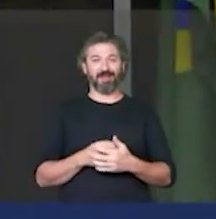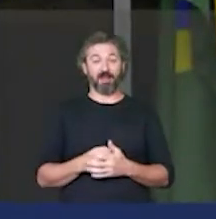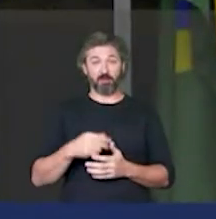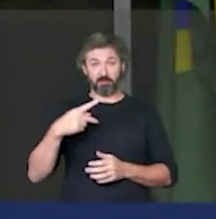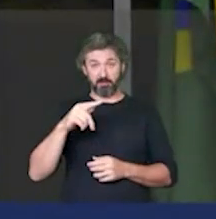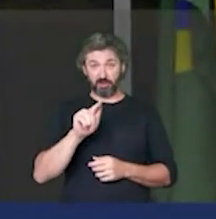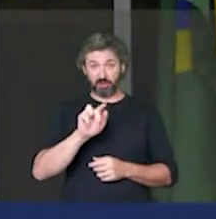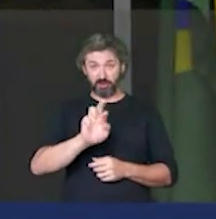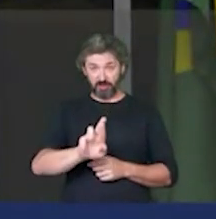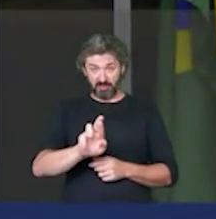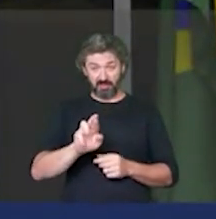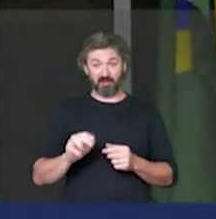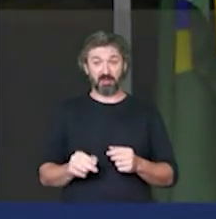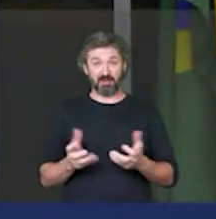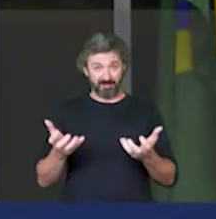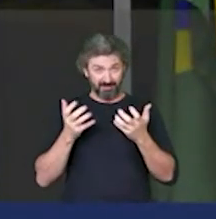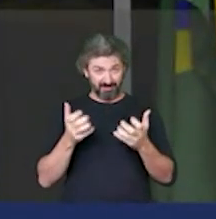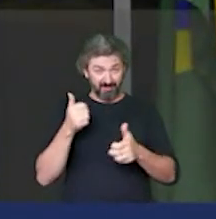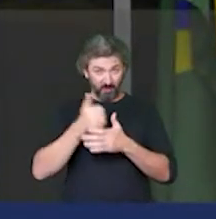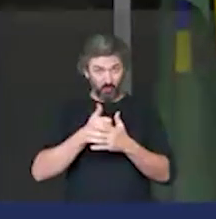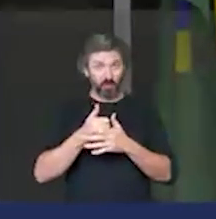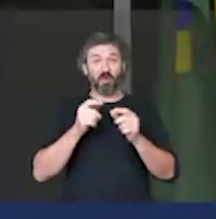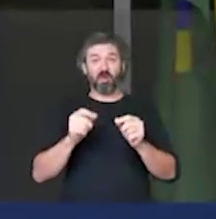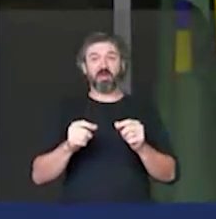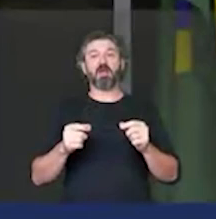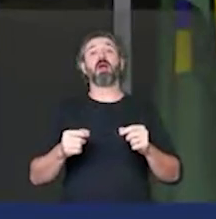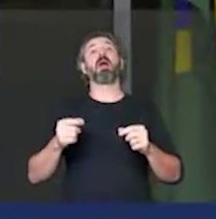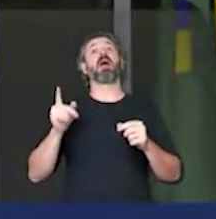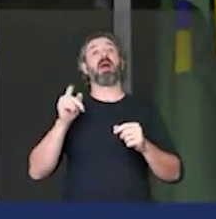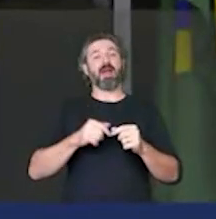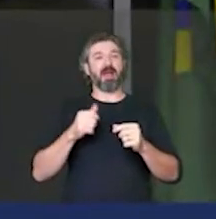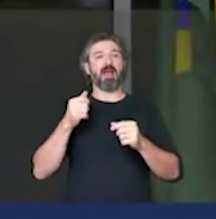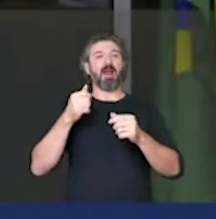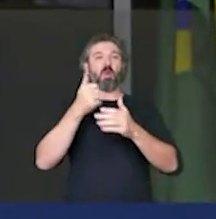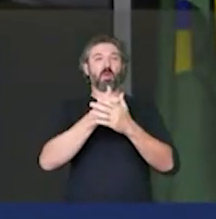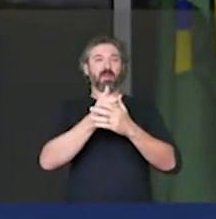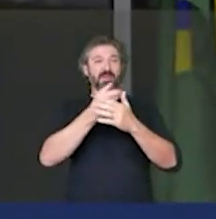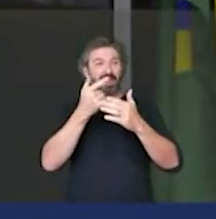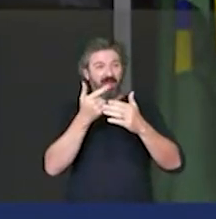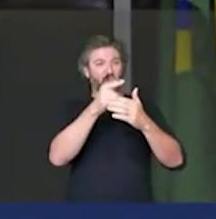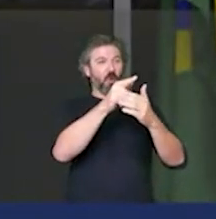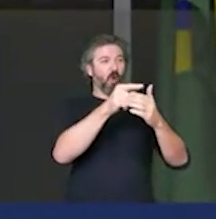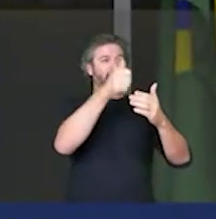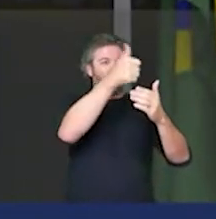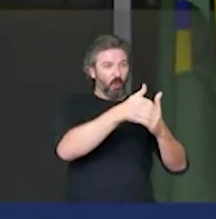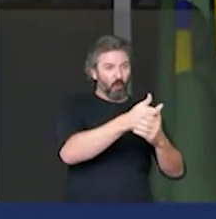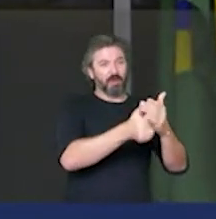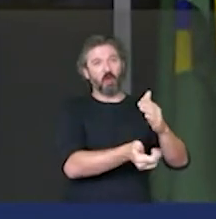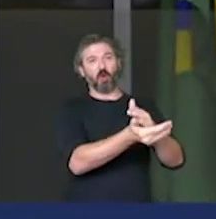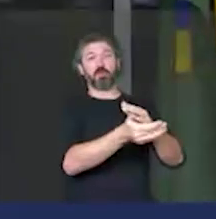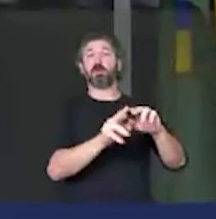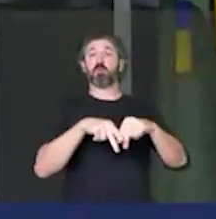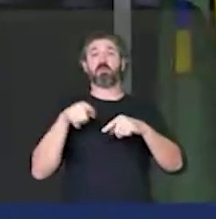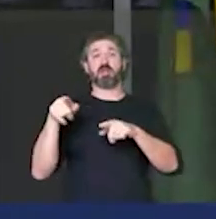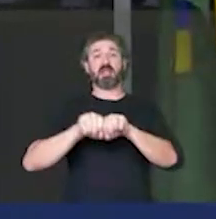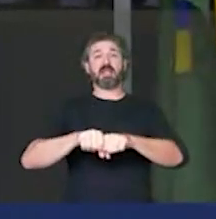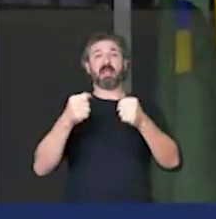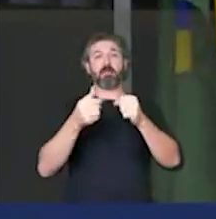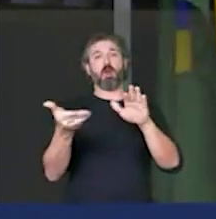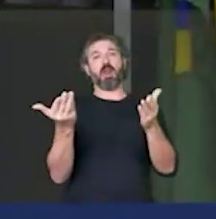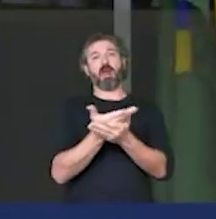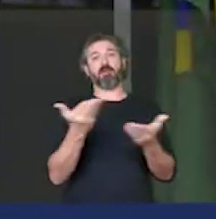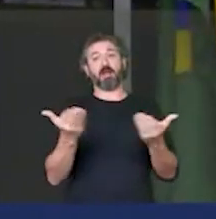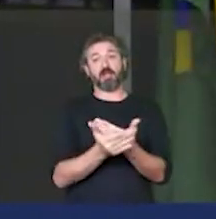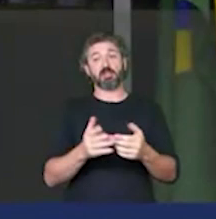que o Procurador-Geral da República quer combater é o combate à corrupção. E por isso desmantelou a Operação Lava Jato. E por